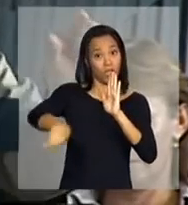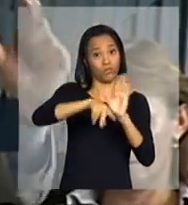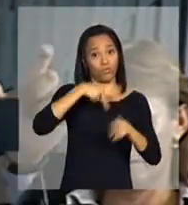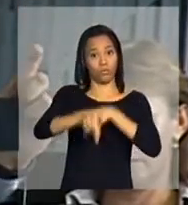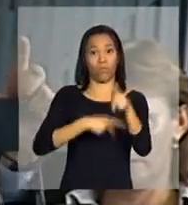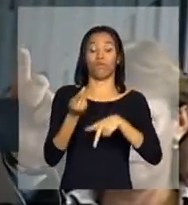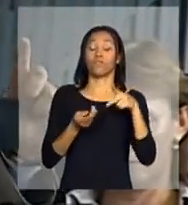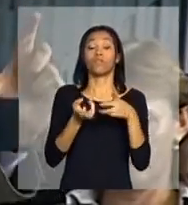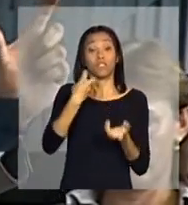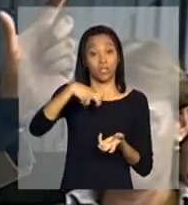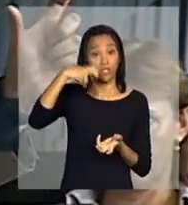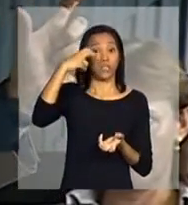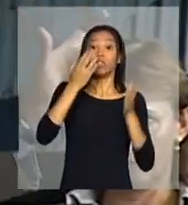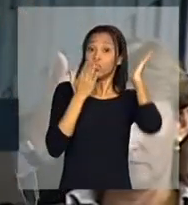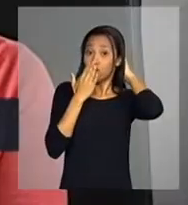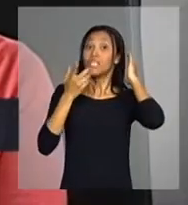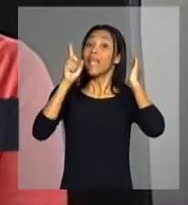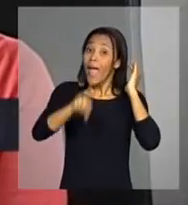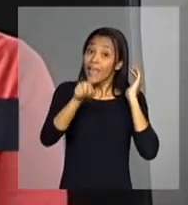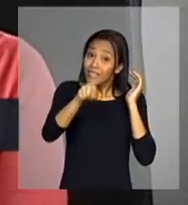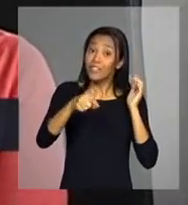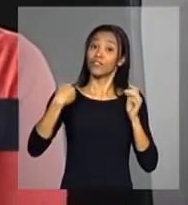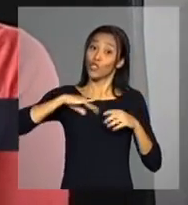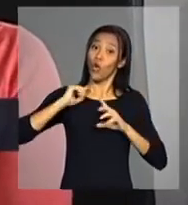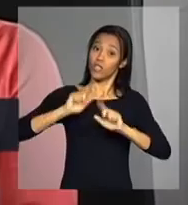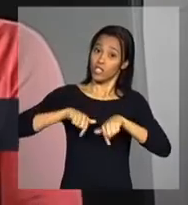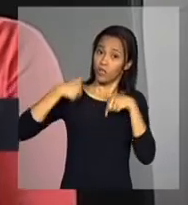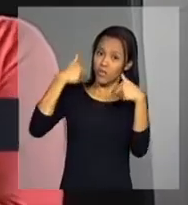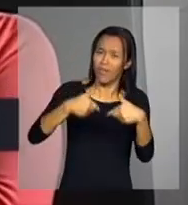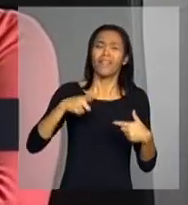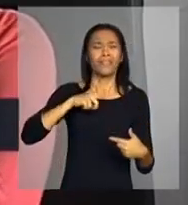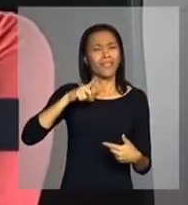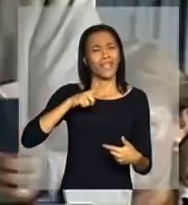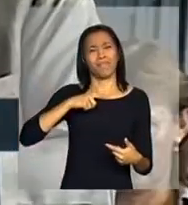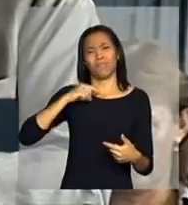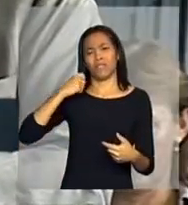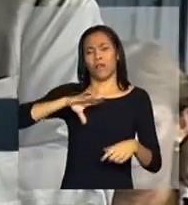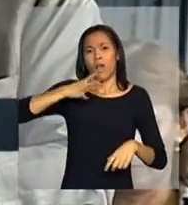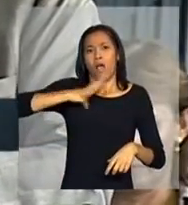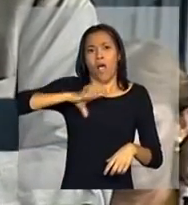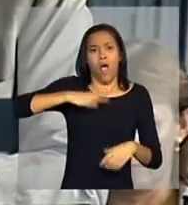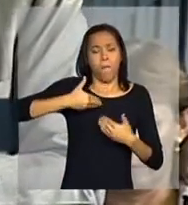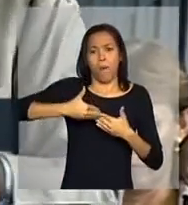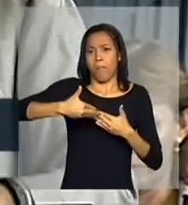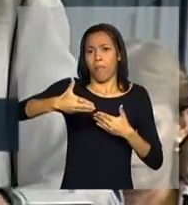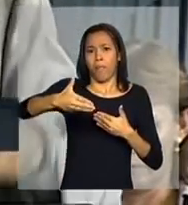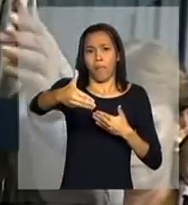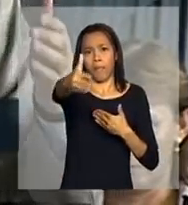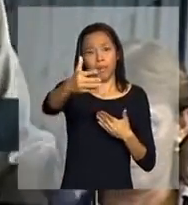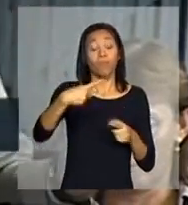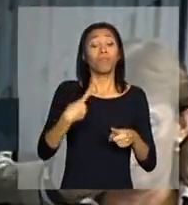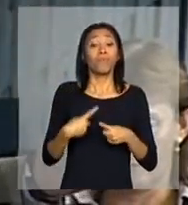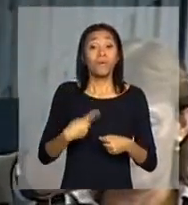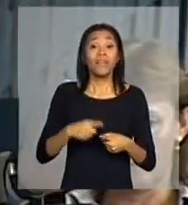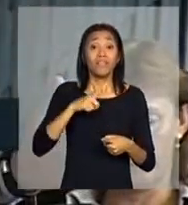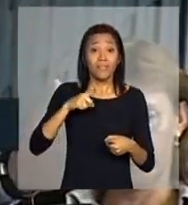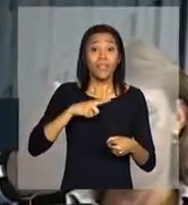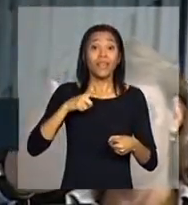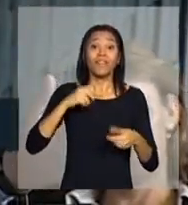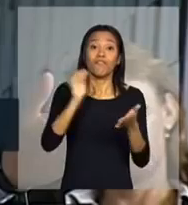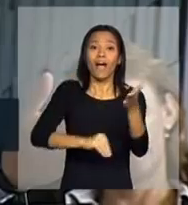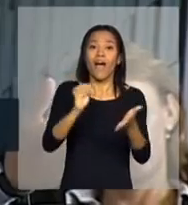nessa perspectiva que nós temos nos esforçado. Nós temos missões difíceis pela frente. Por quê? Porque ainda há demarcações